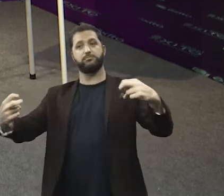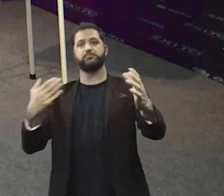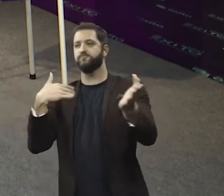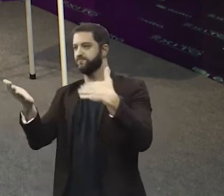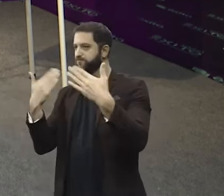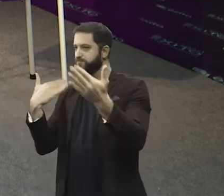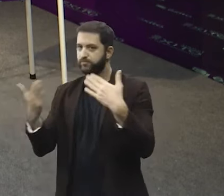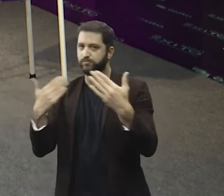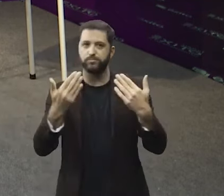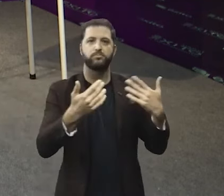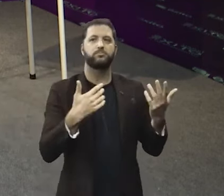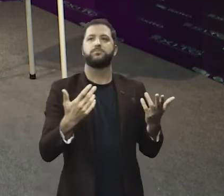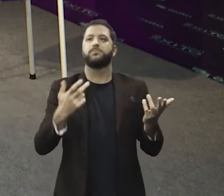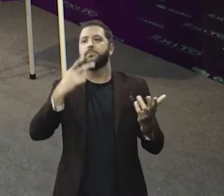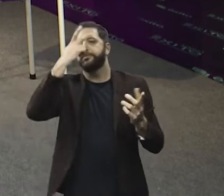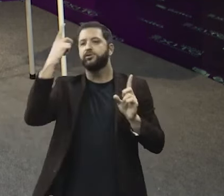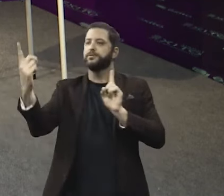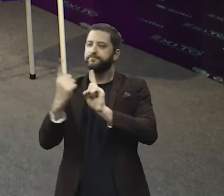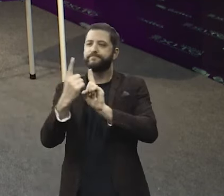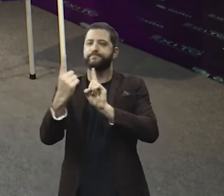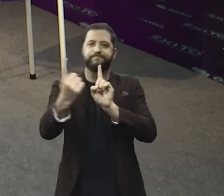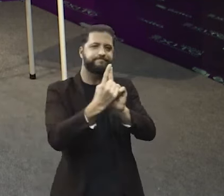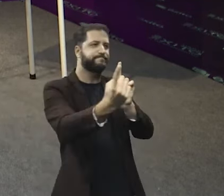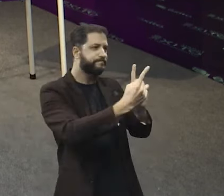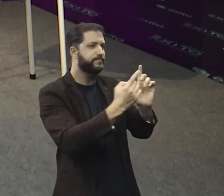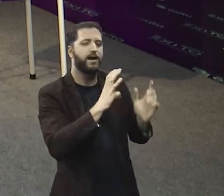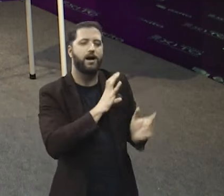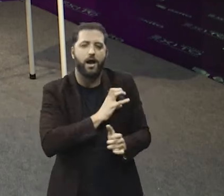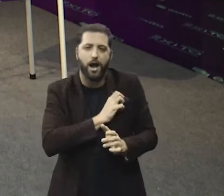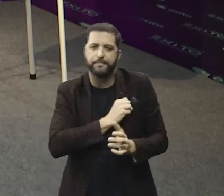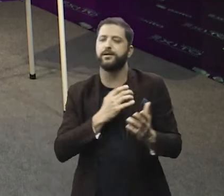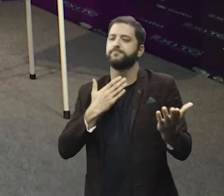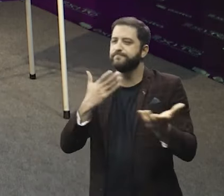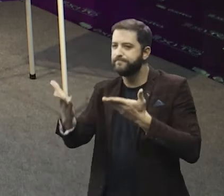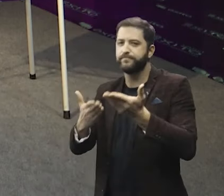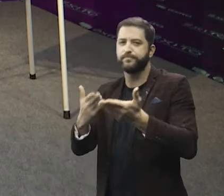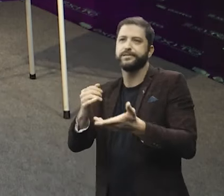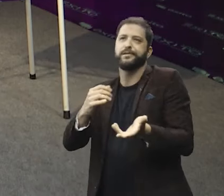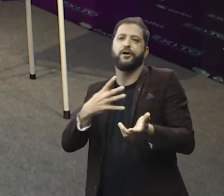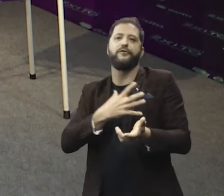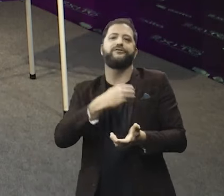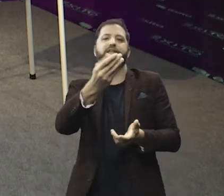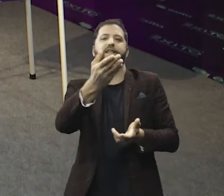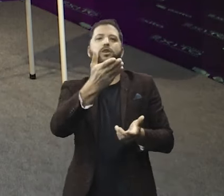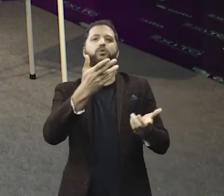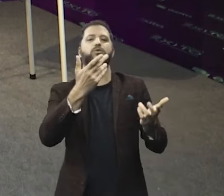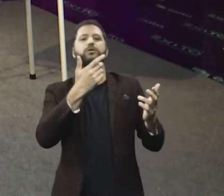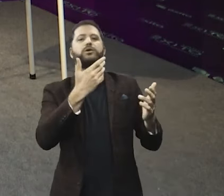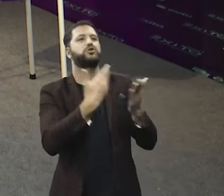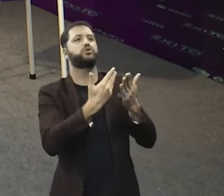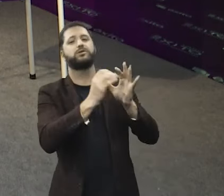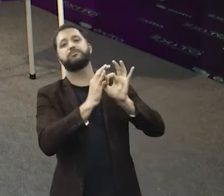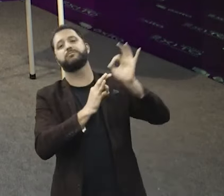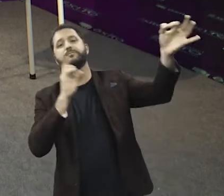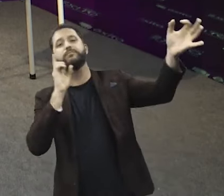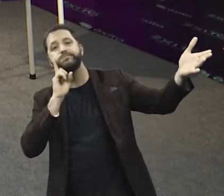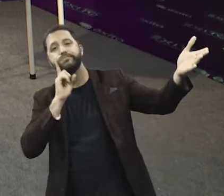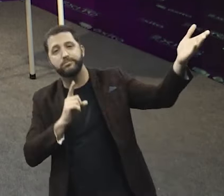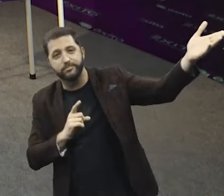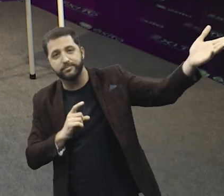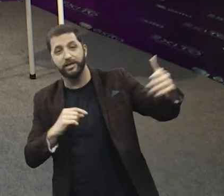aproximar-se de pessoas que você ama às vezes você tem um filho que tá estudando nos Estados Unidos eu tenho meu professor de Tênis que os dois filhos